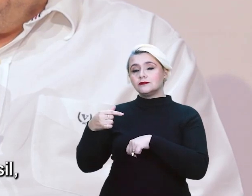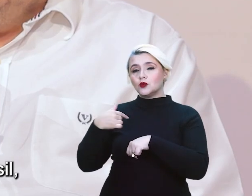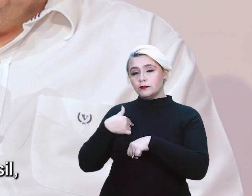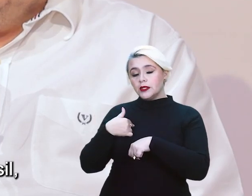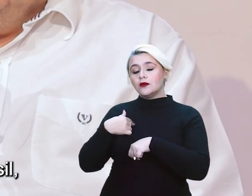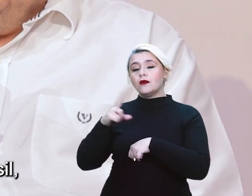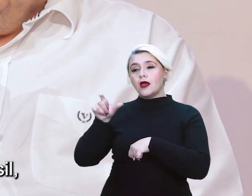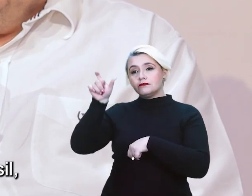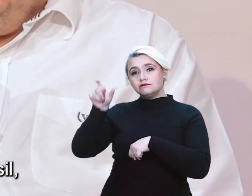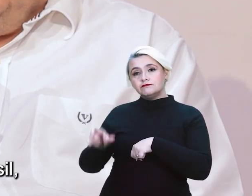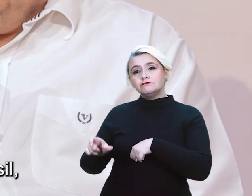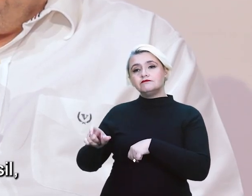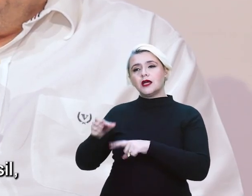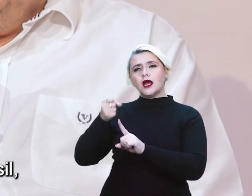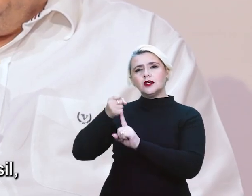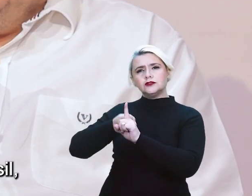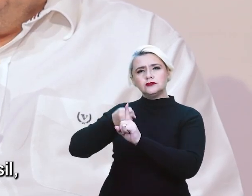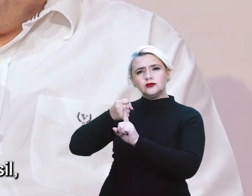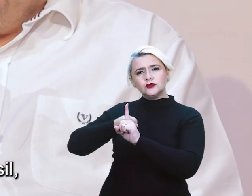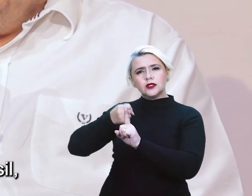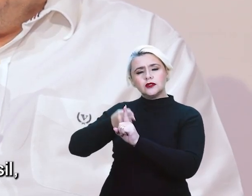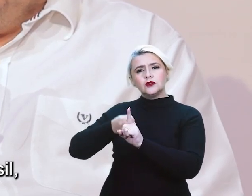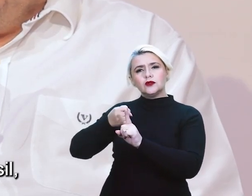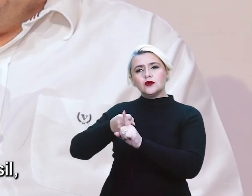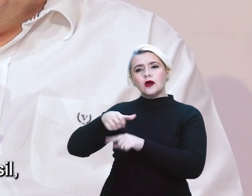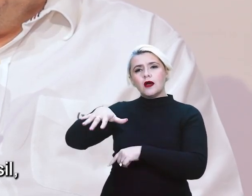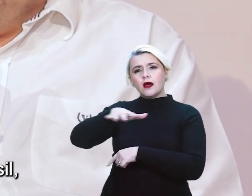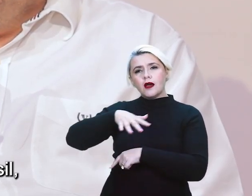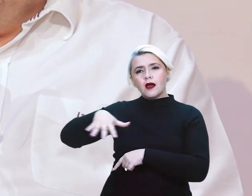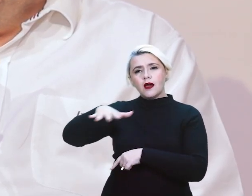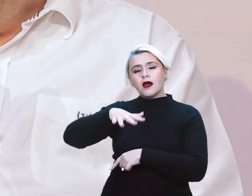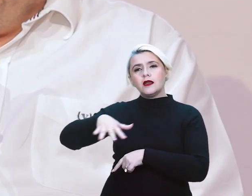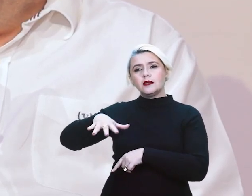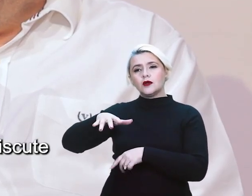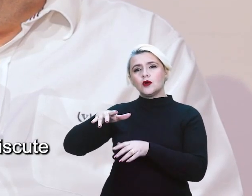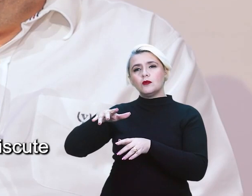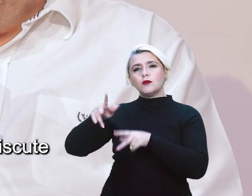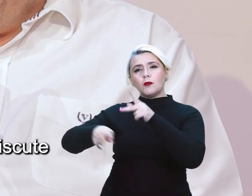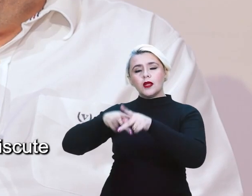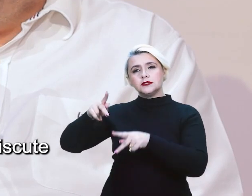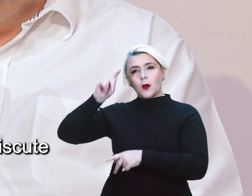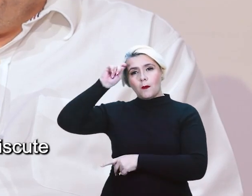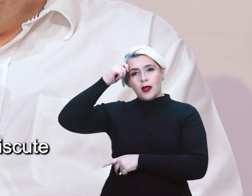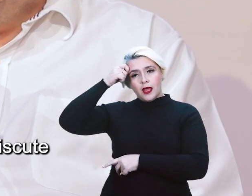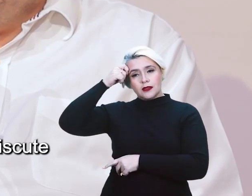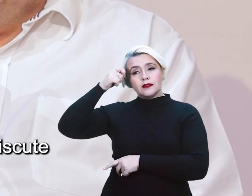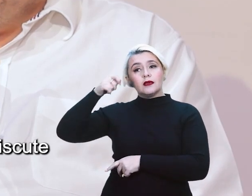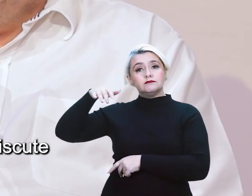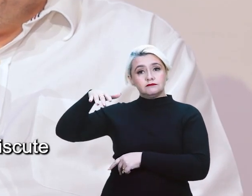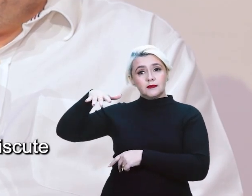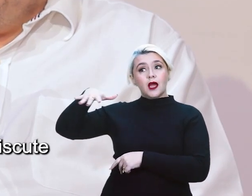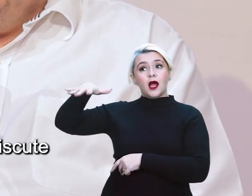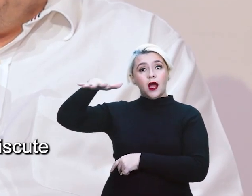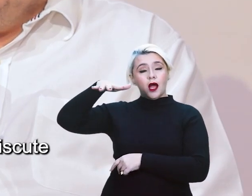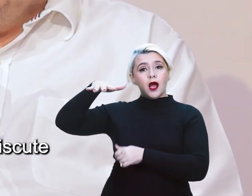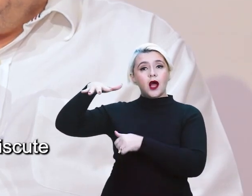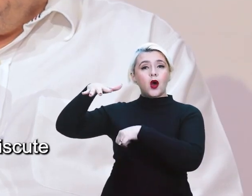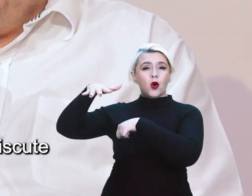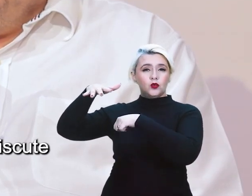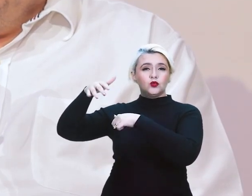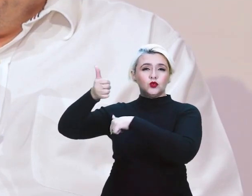das causas da comunidade preta no Brasil, né, uma autoridade nos temas que discute